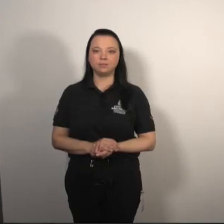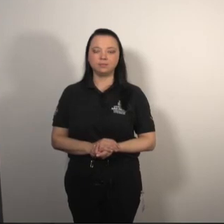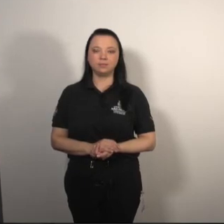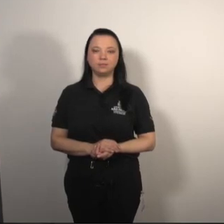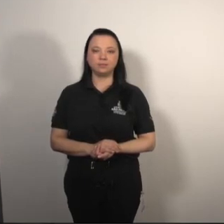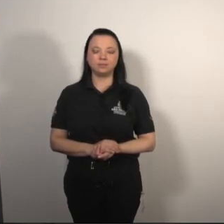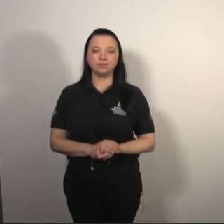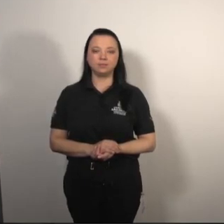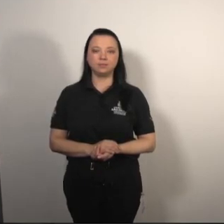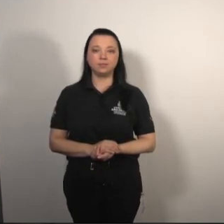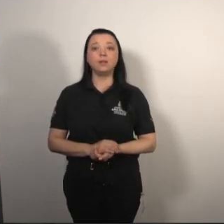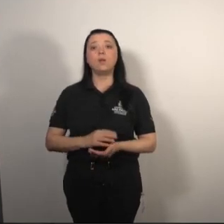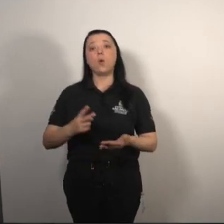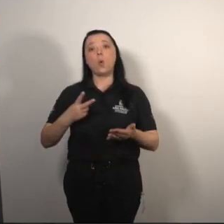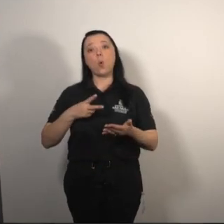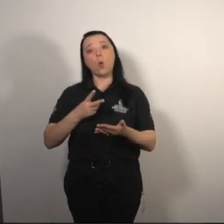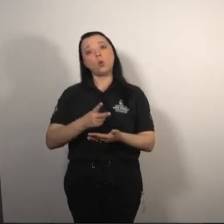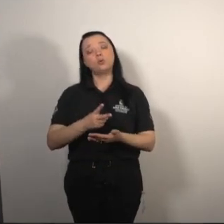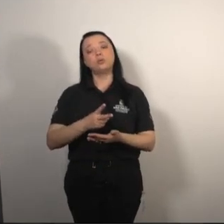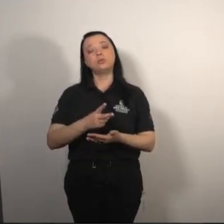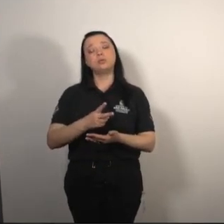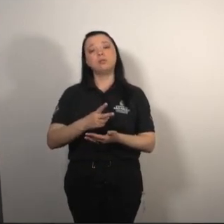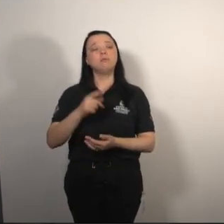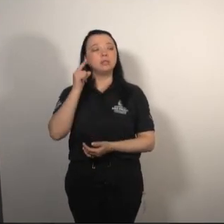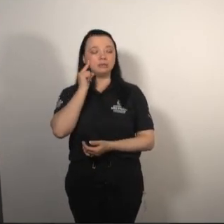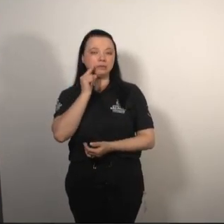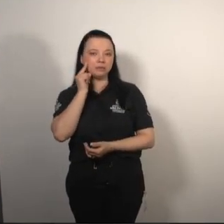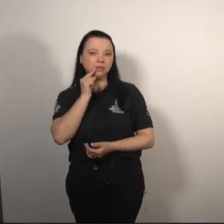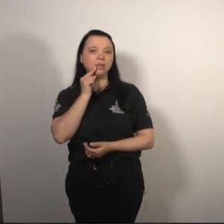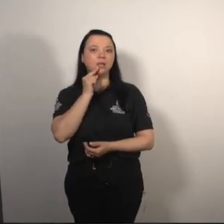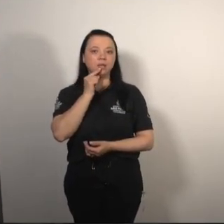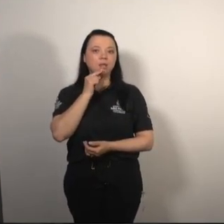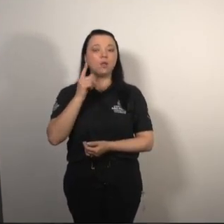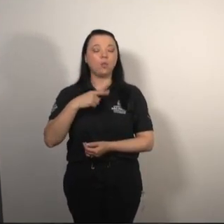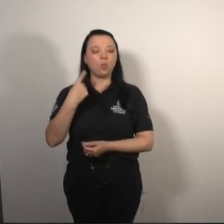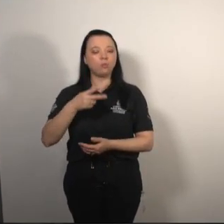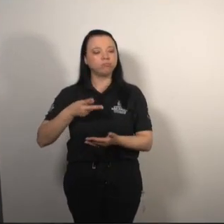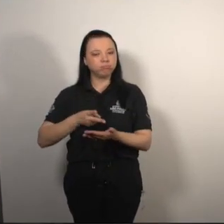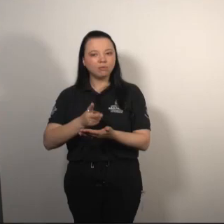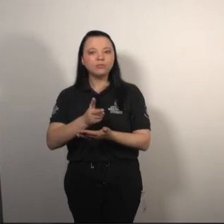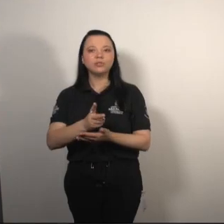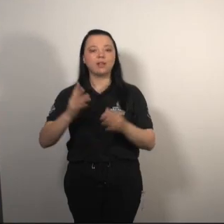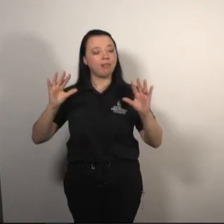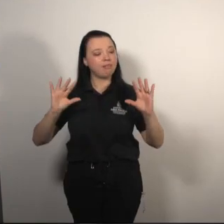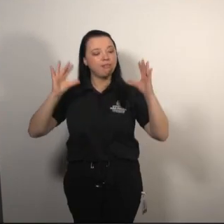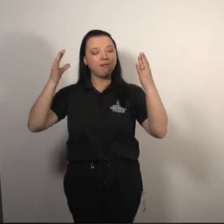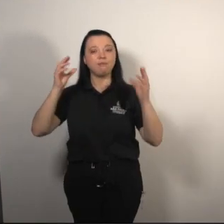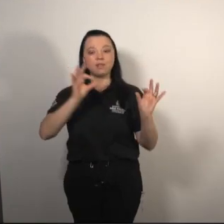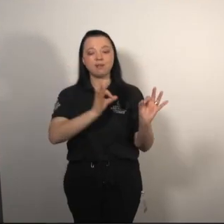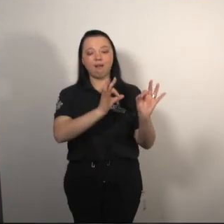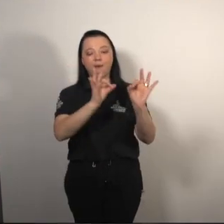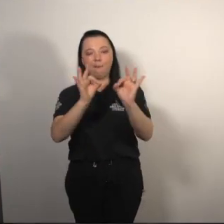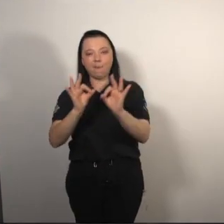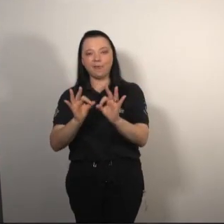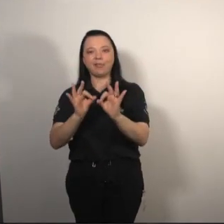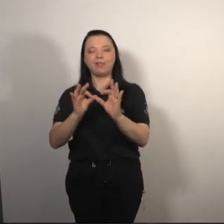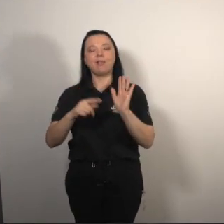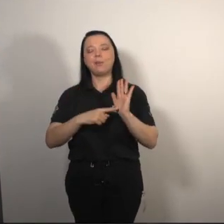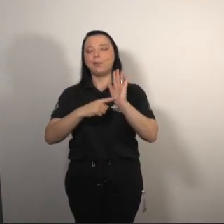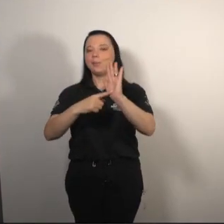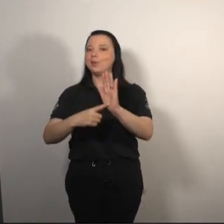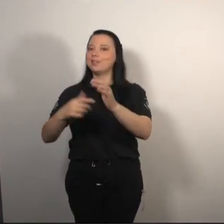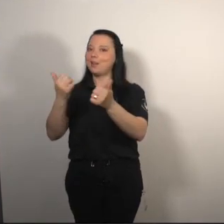Por sinal, prefeito, nós temos alguns representantes de empresa aqui acompanhando o evento, mostrando o apoio, né,